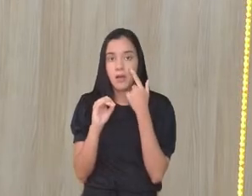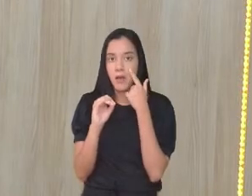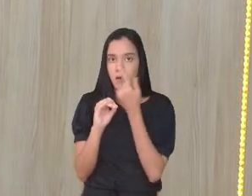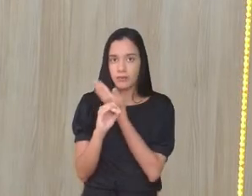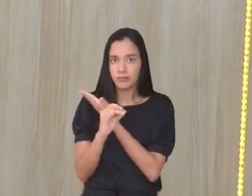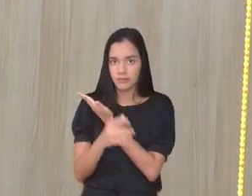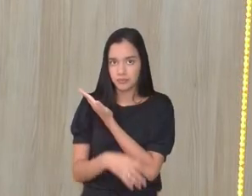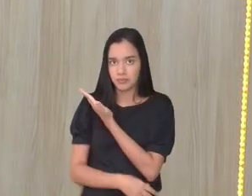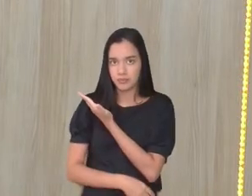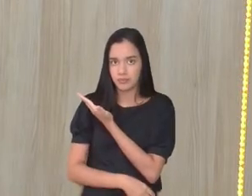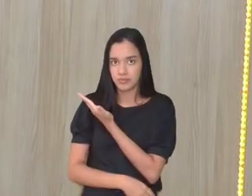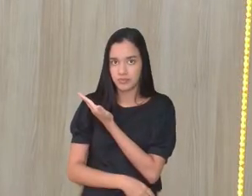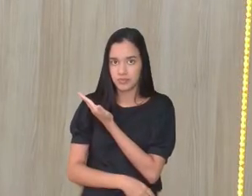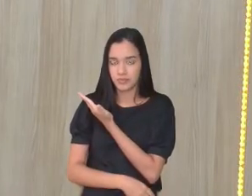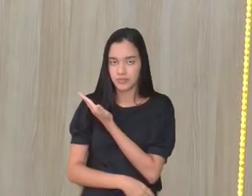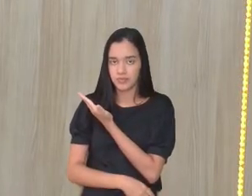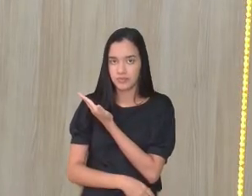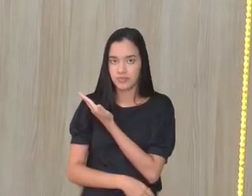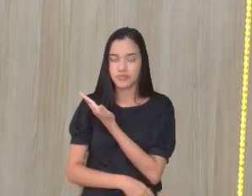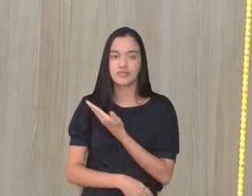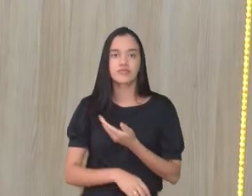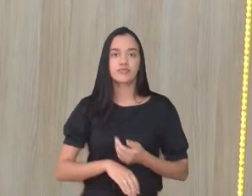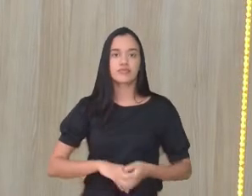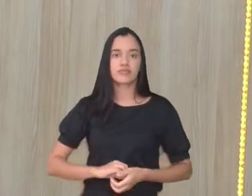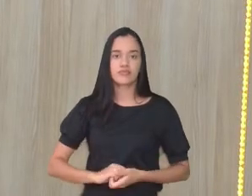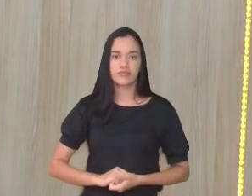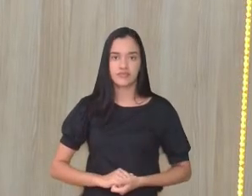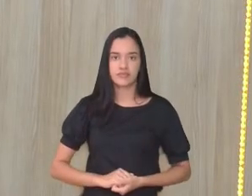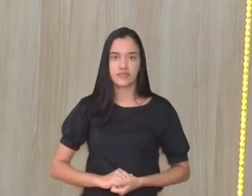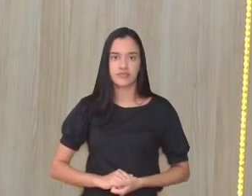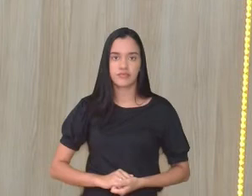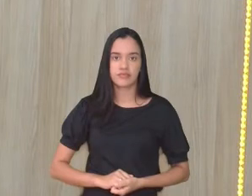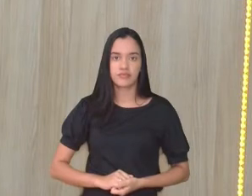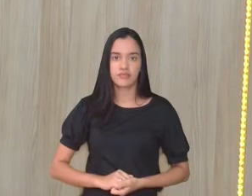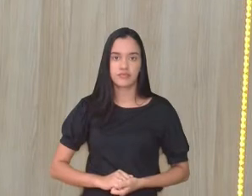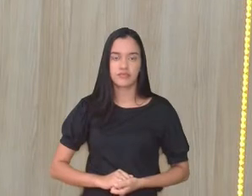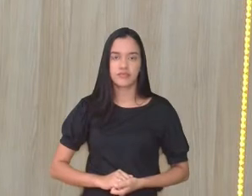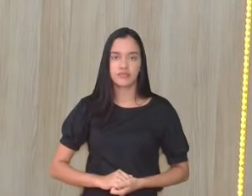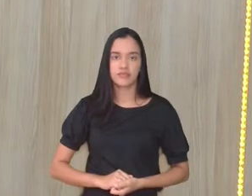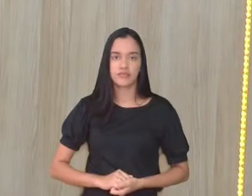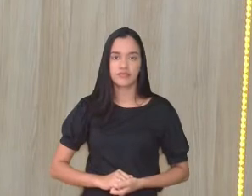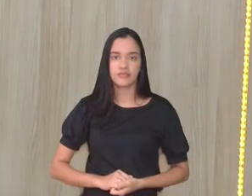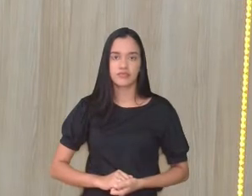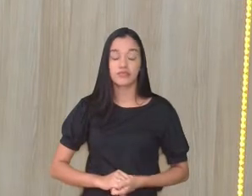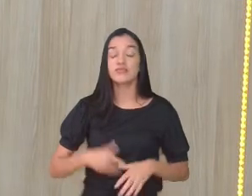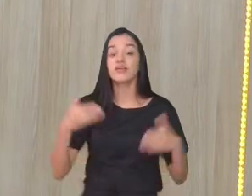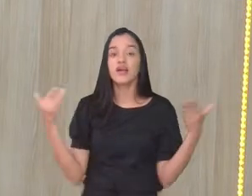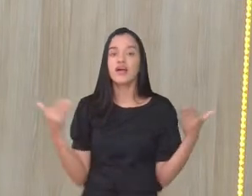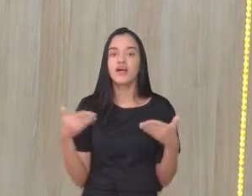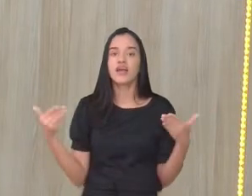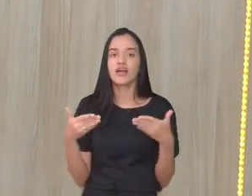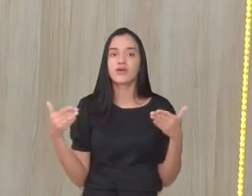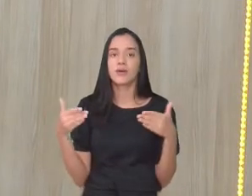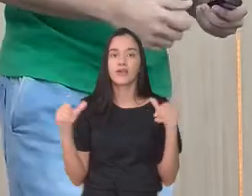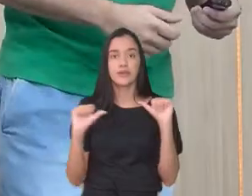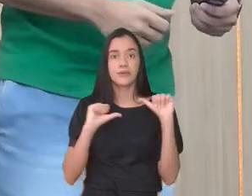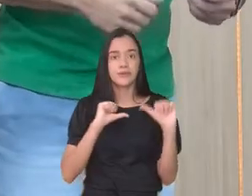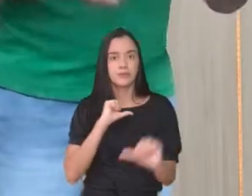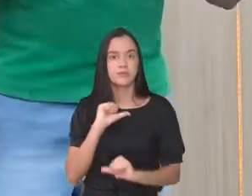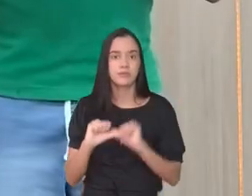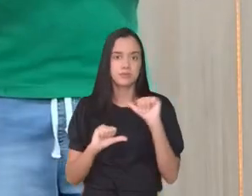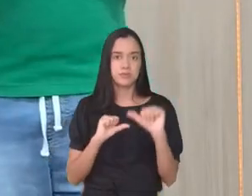ó, 10 elevado ao cubo, vezes 10 elevado ao cubo. E agora eu transformei